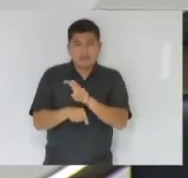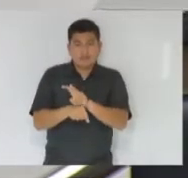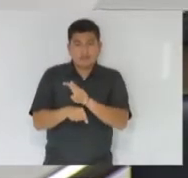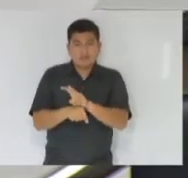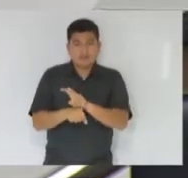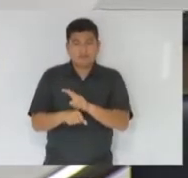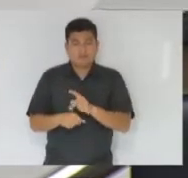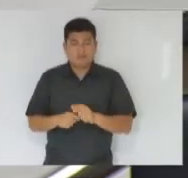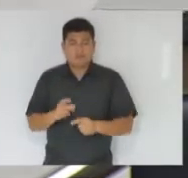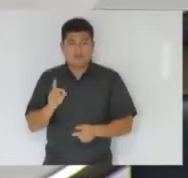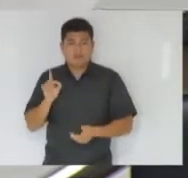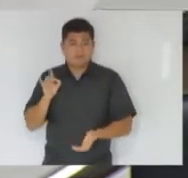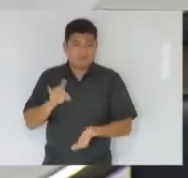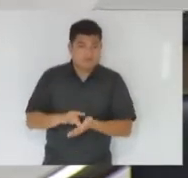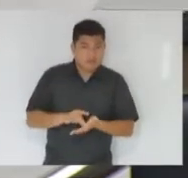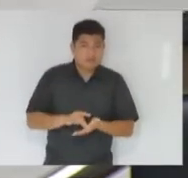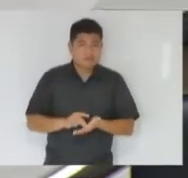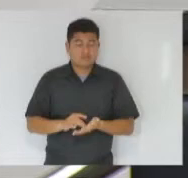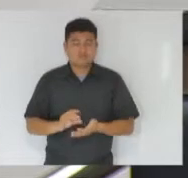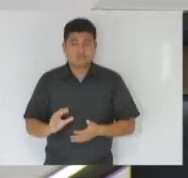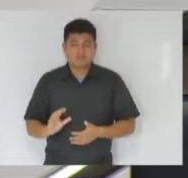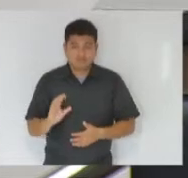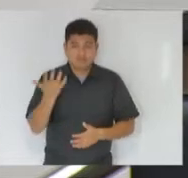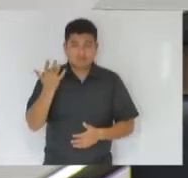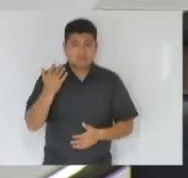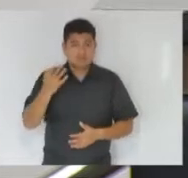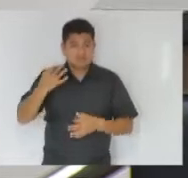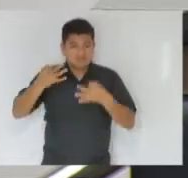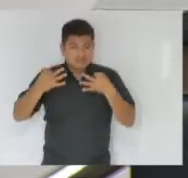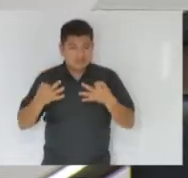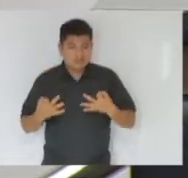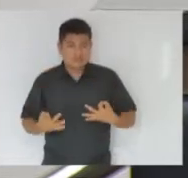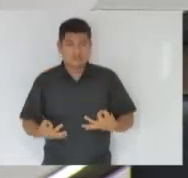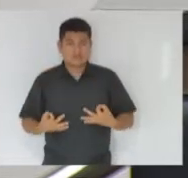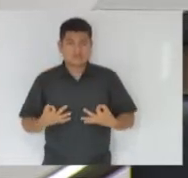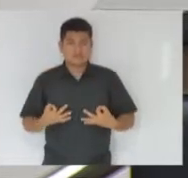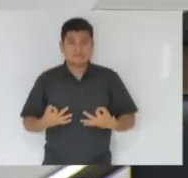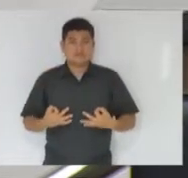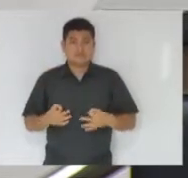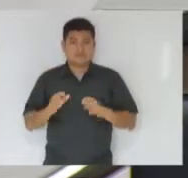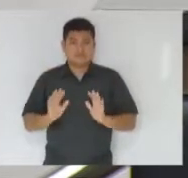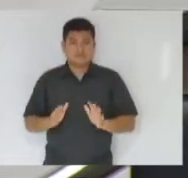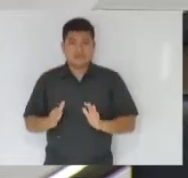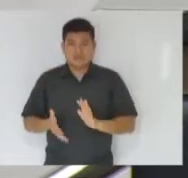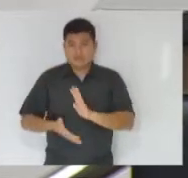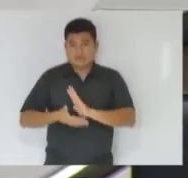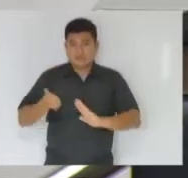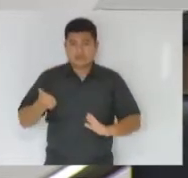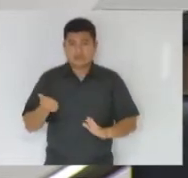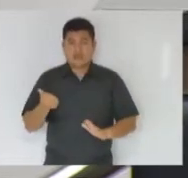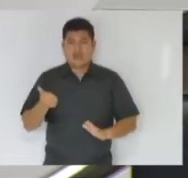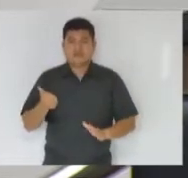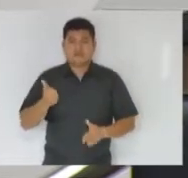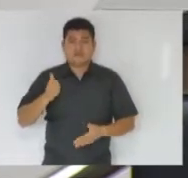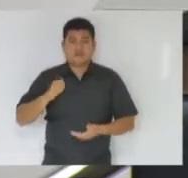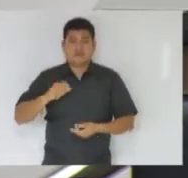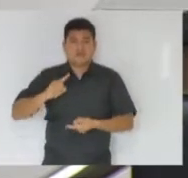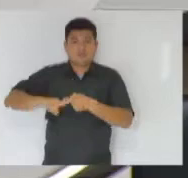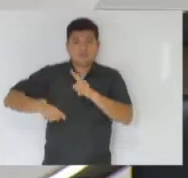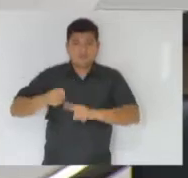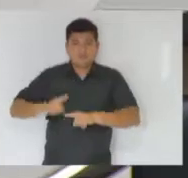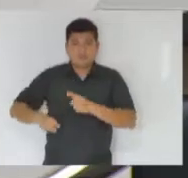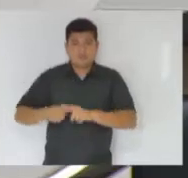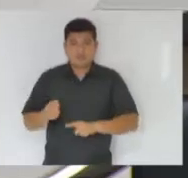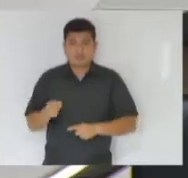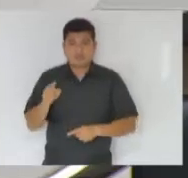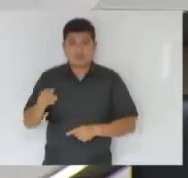ocorra o início das atividades, uma vez que foi retirado um equipamento de grande magnitude, que é